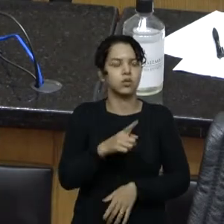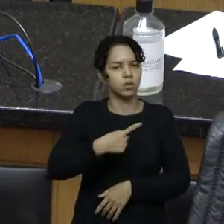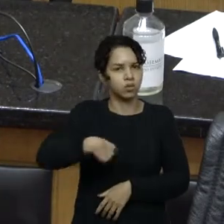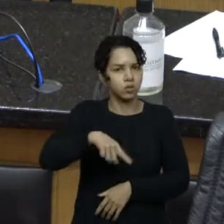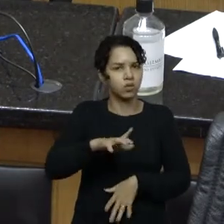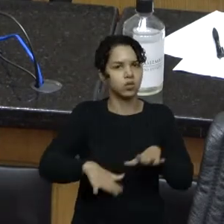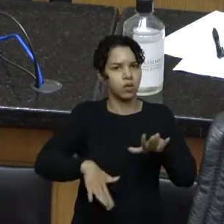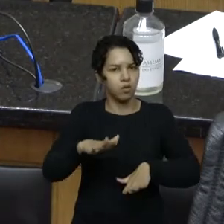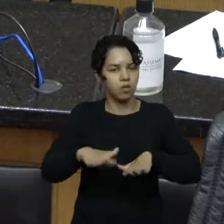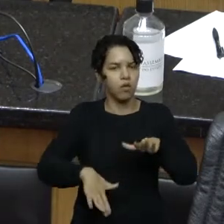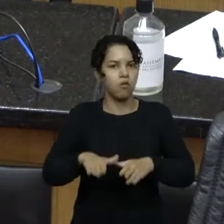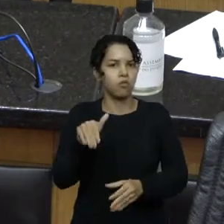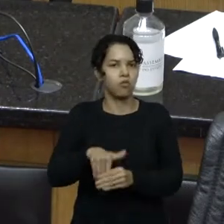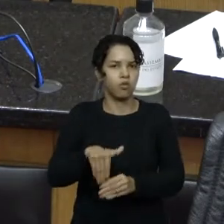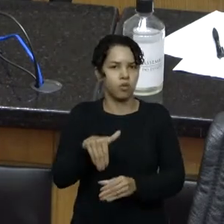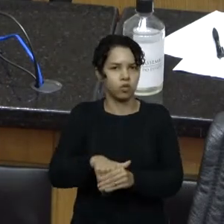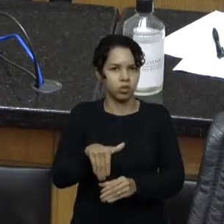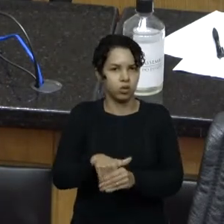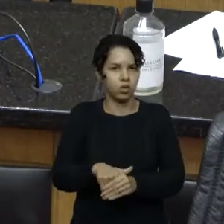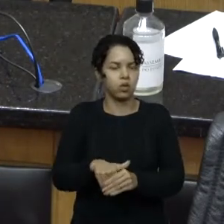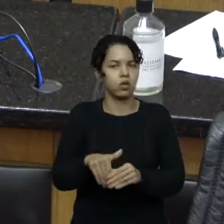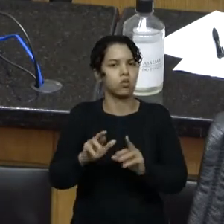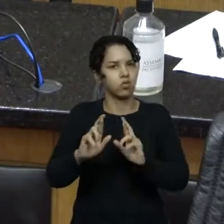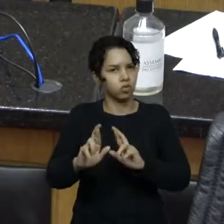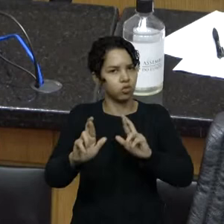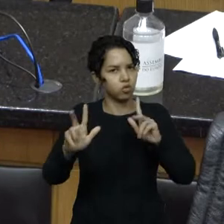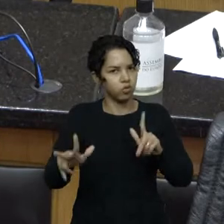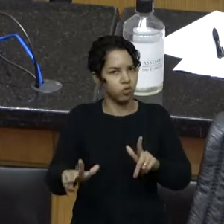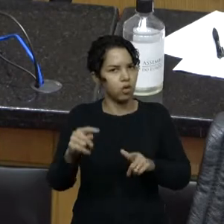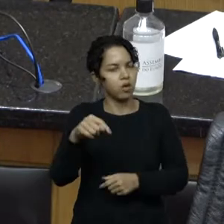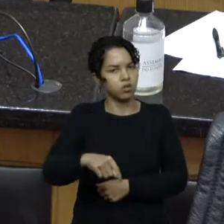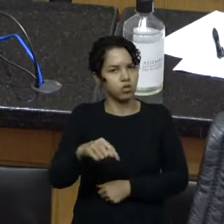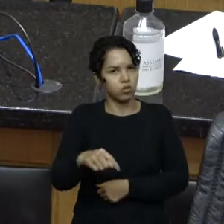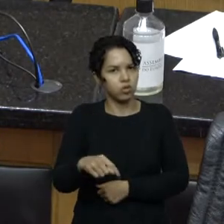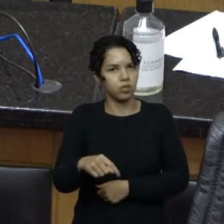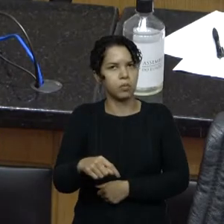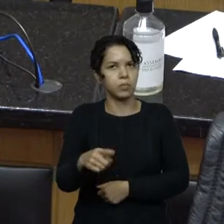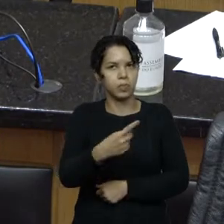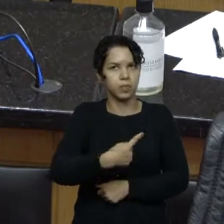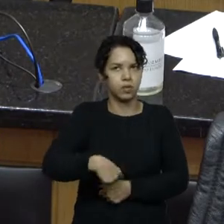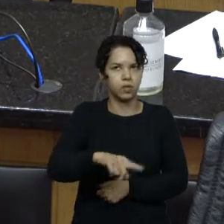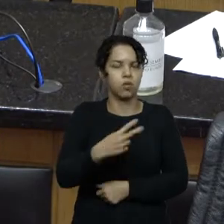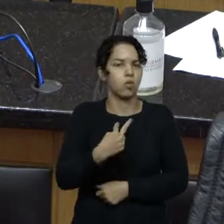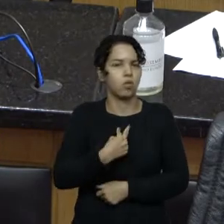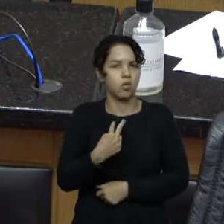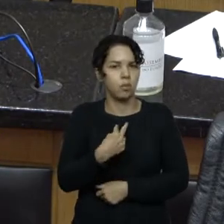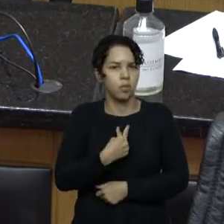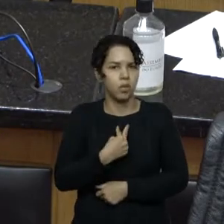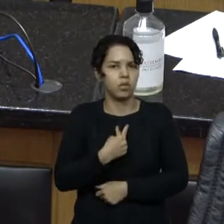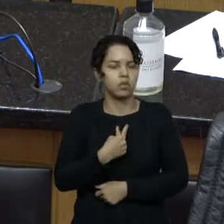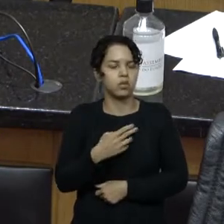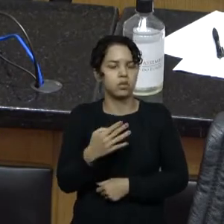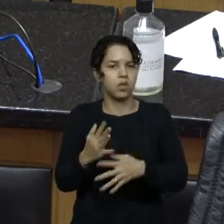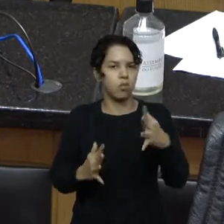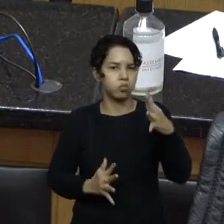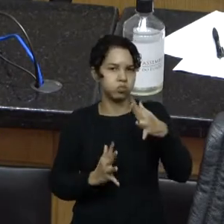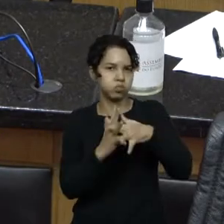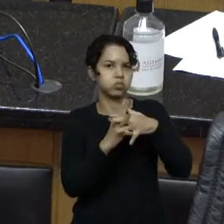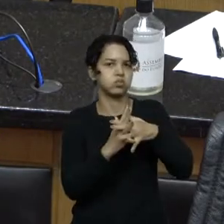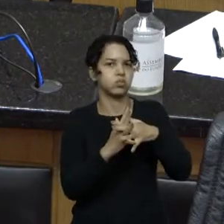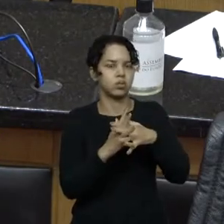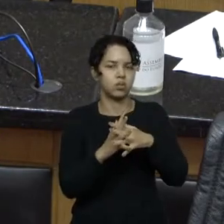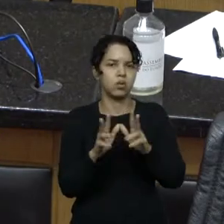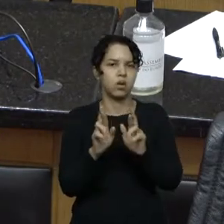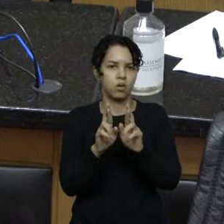voltamos de maneira de divergente aqui mas nós não podemos ultrapassar o limite do